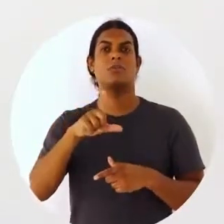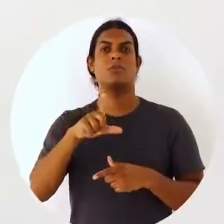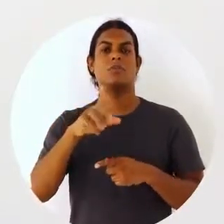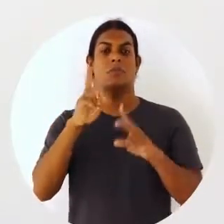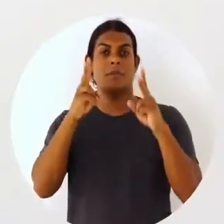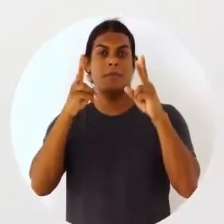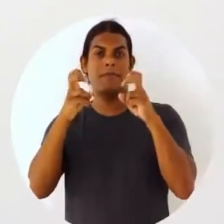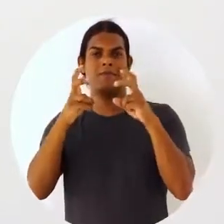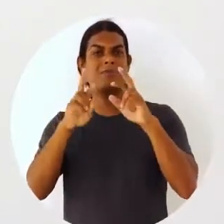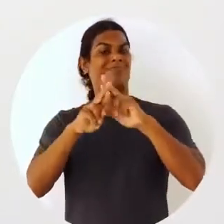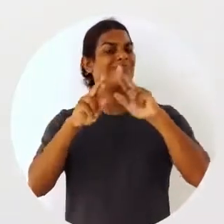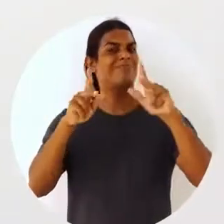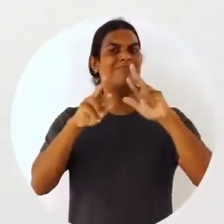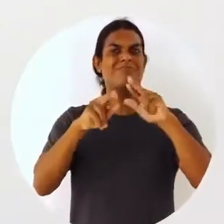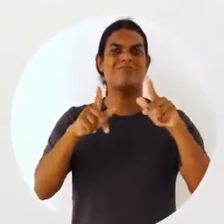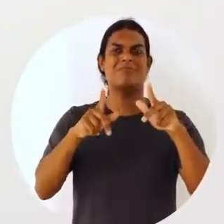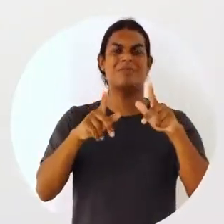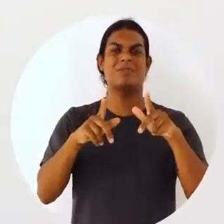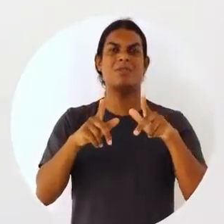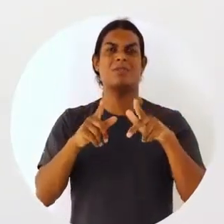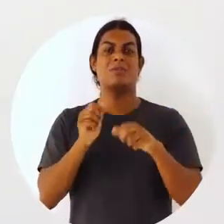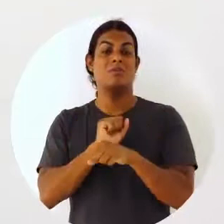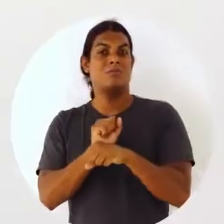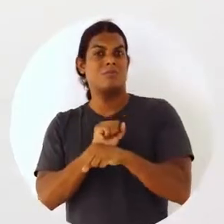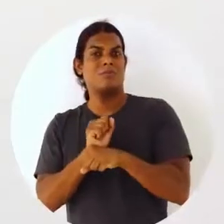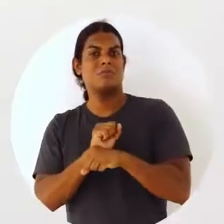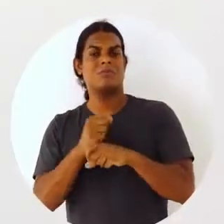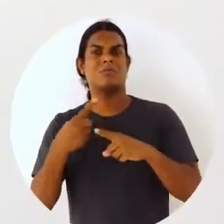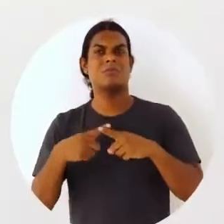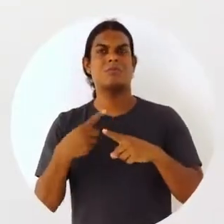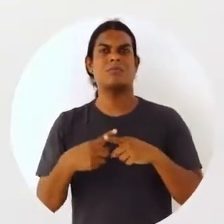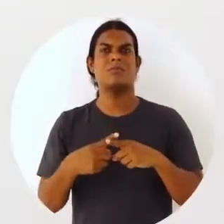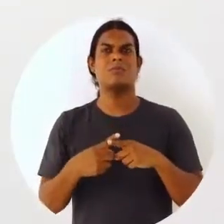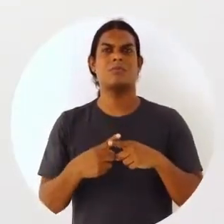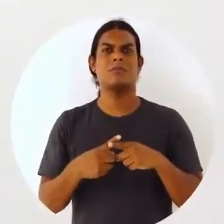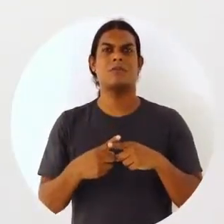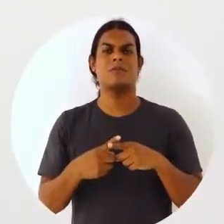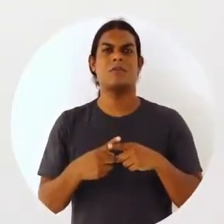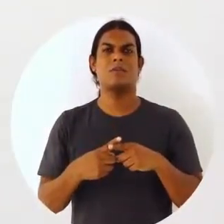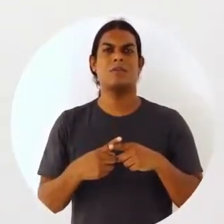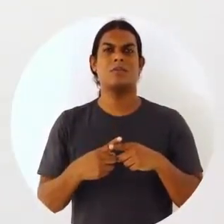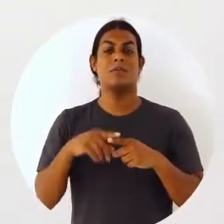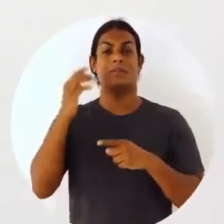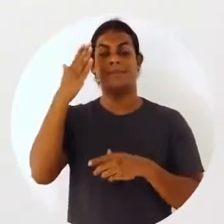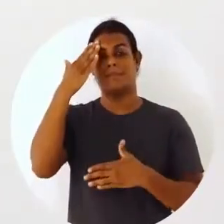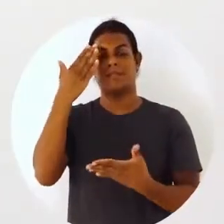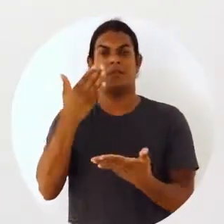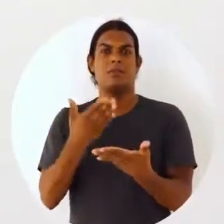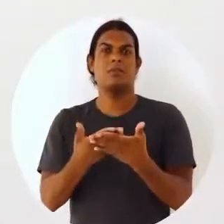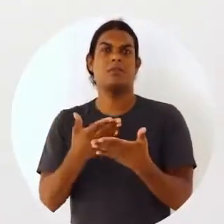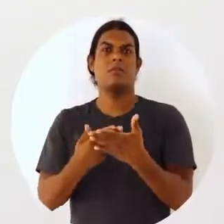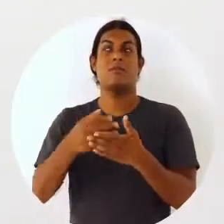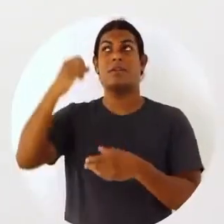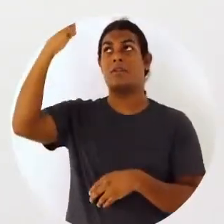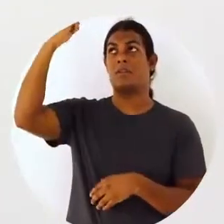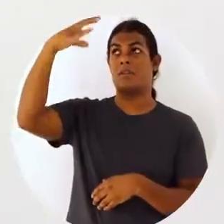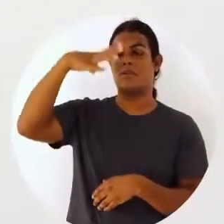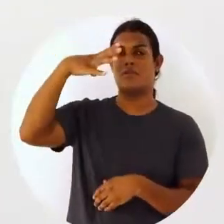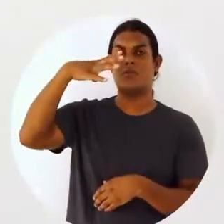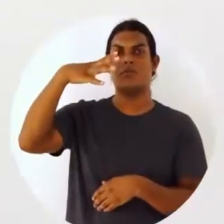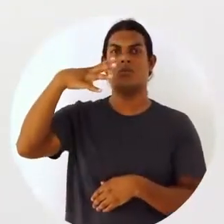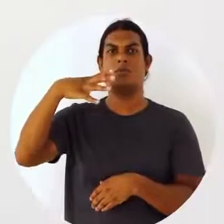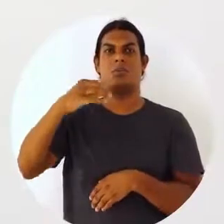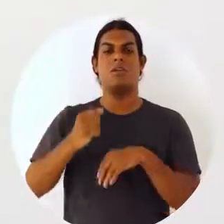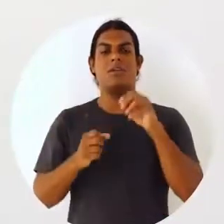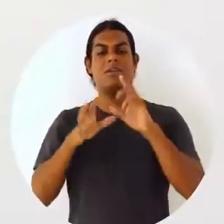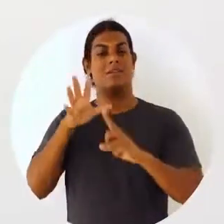totalmente diferentes do que eles esperavam. Porque, já que eles acreditavam fortemente que existia a influência direta do aspecto físico na produtividade do